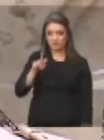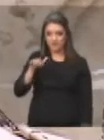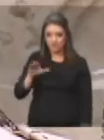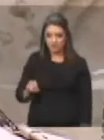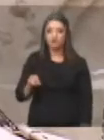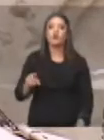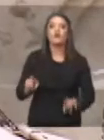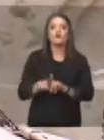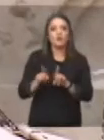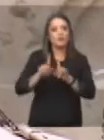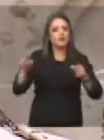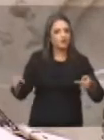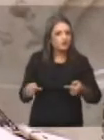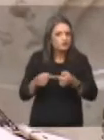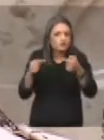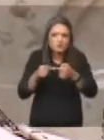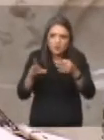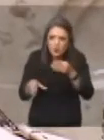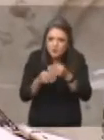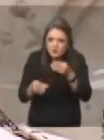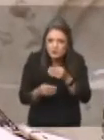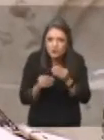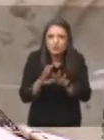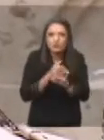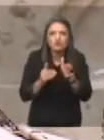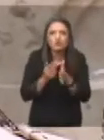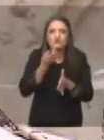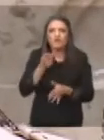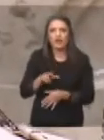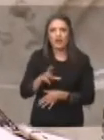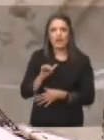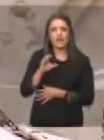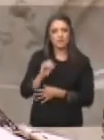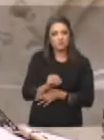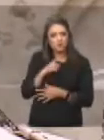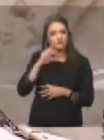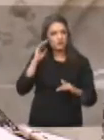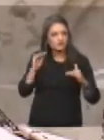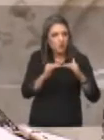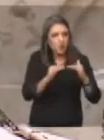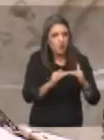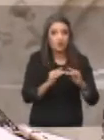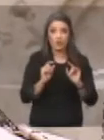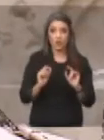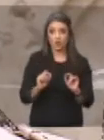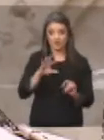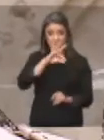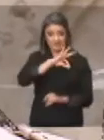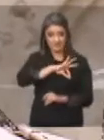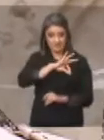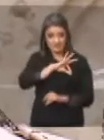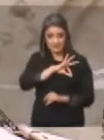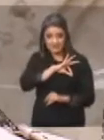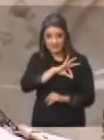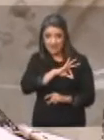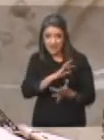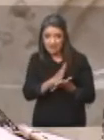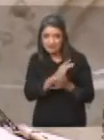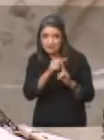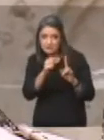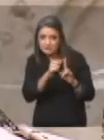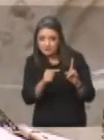as acusações e declarações de Raimundo, no sentido de que parte das remunerações dos